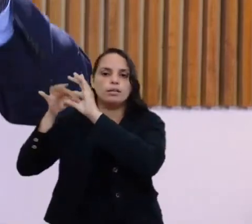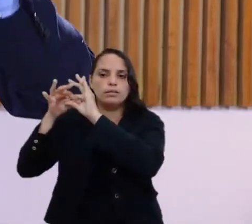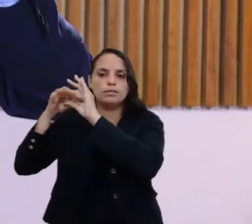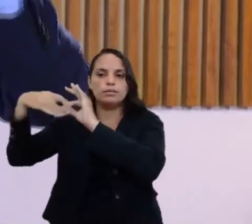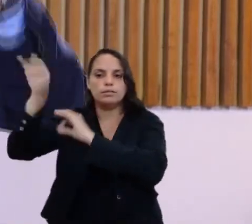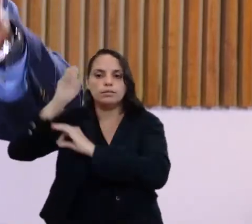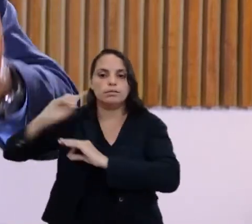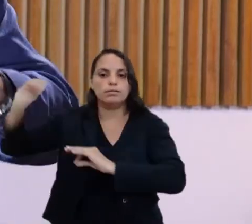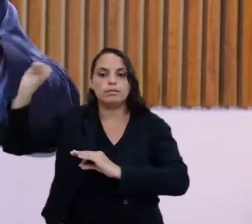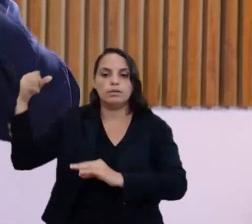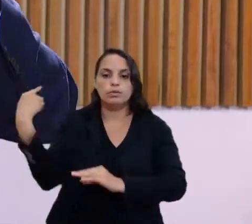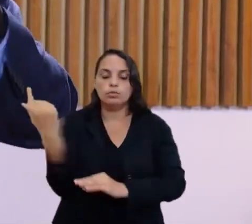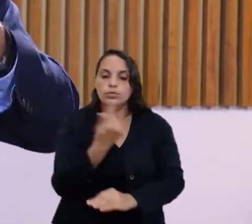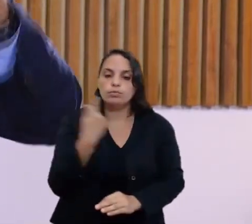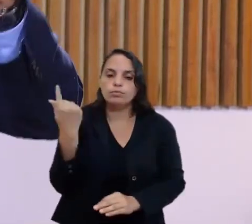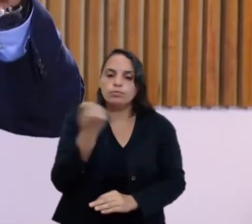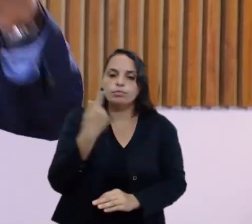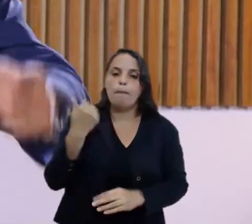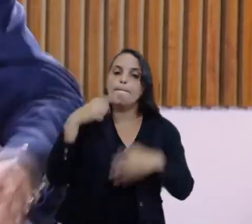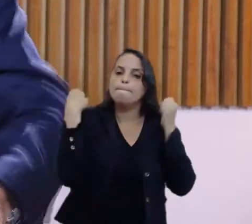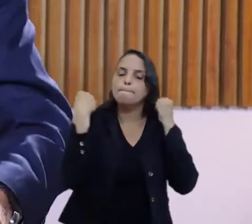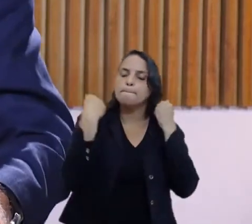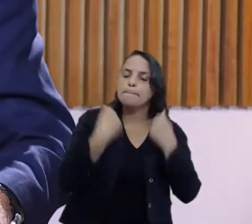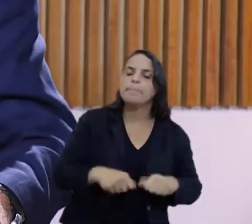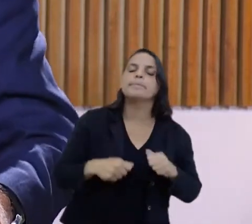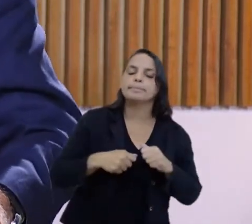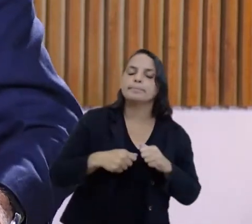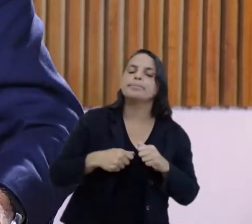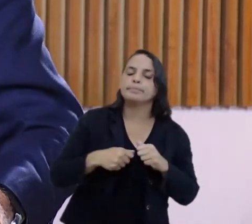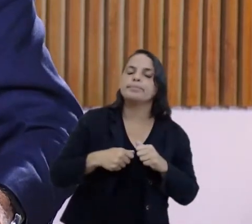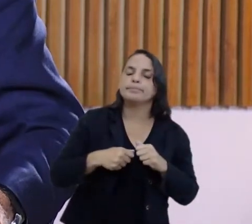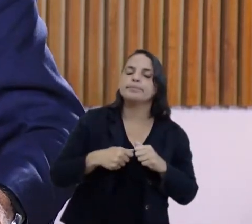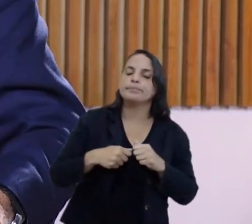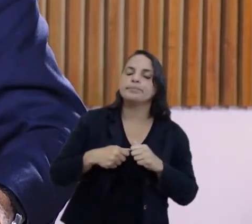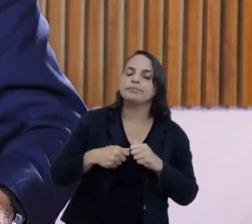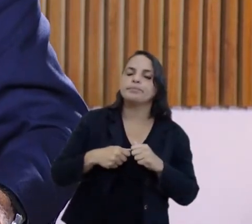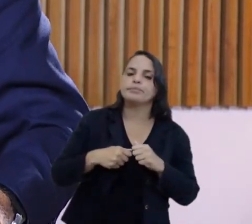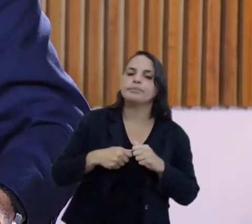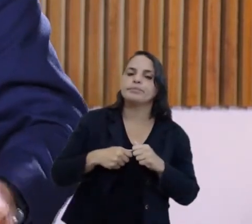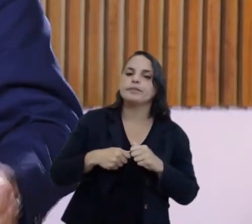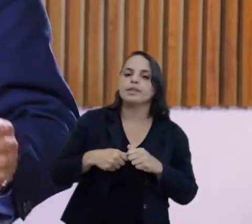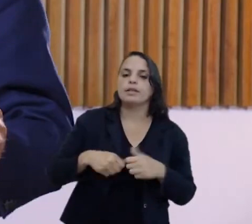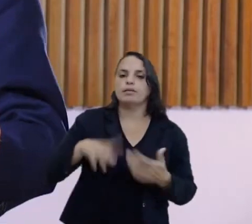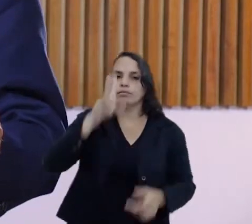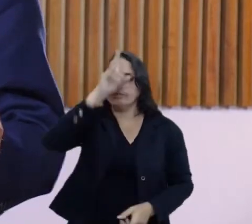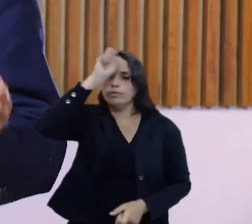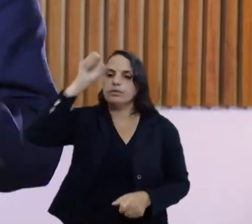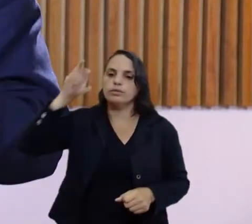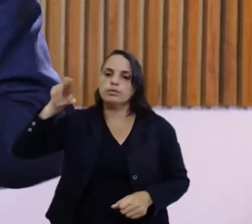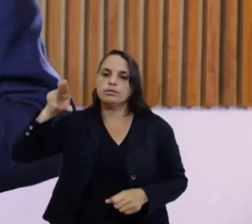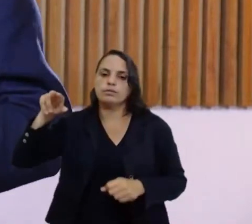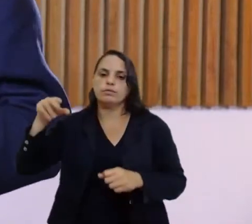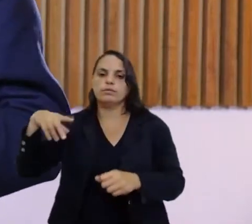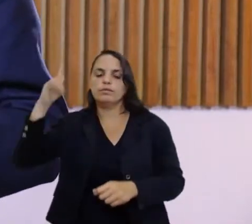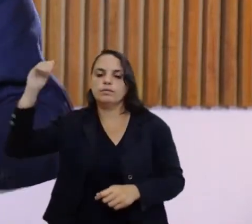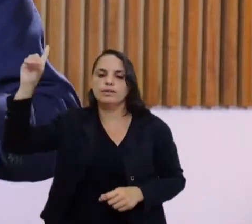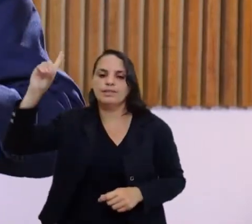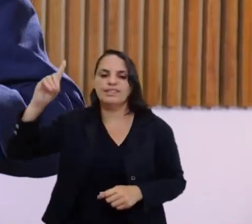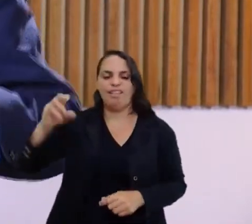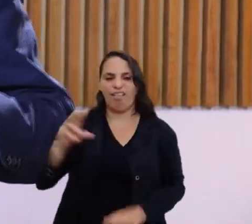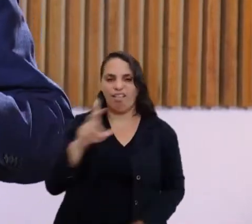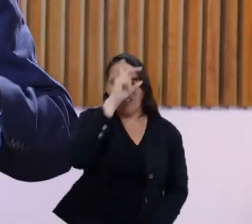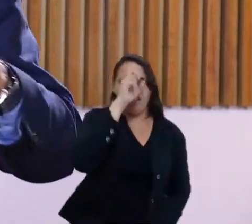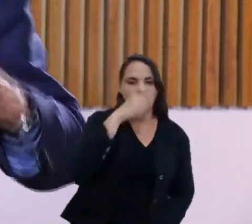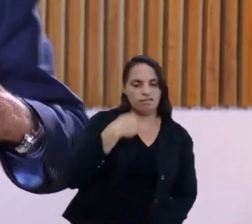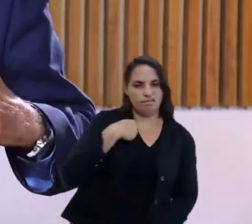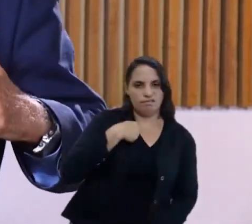a realizar os feitos da onipotência. Não é maravilhoso isso? Quer dizer, isso não depende de força humana, não depende